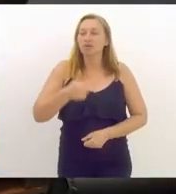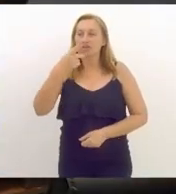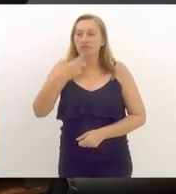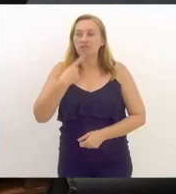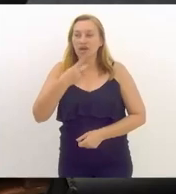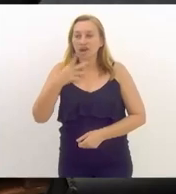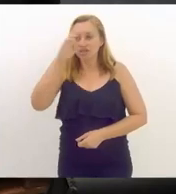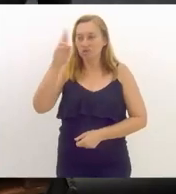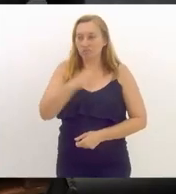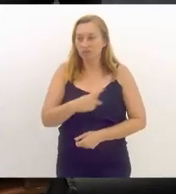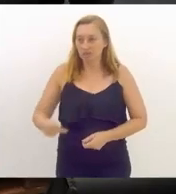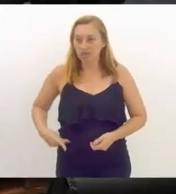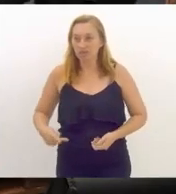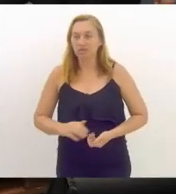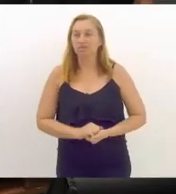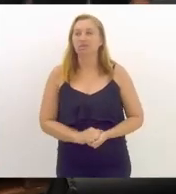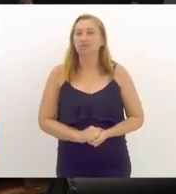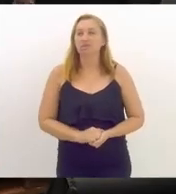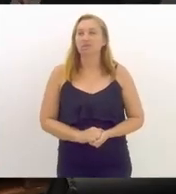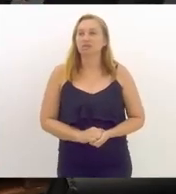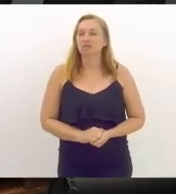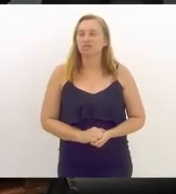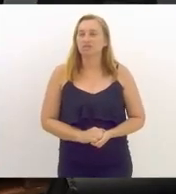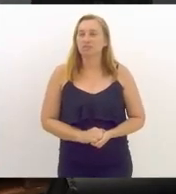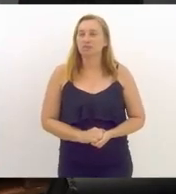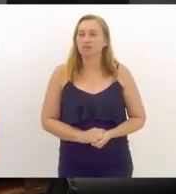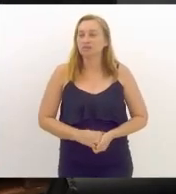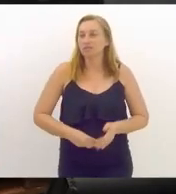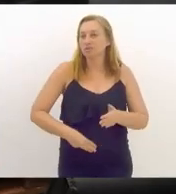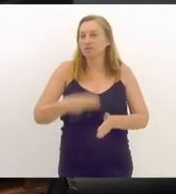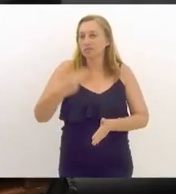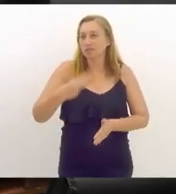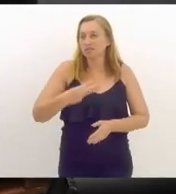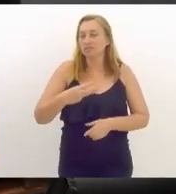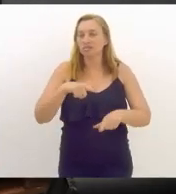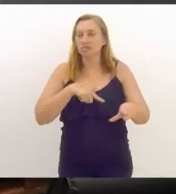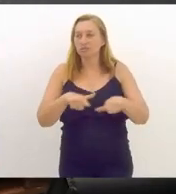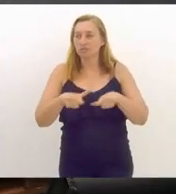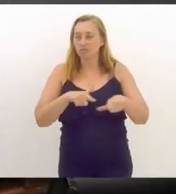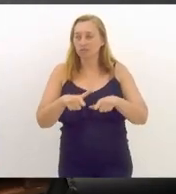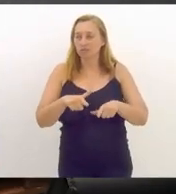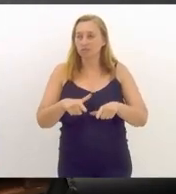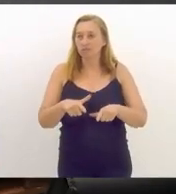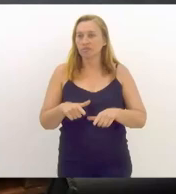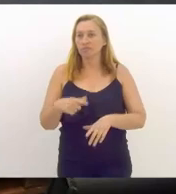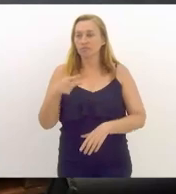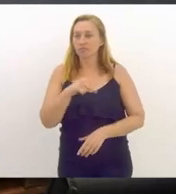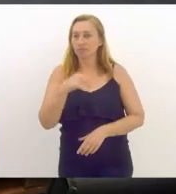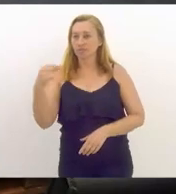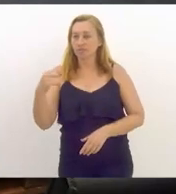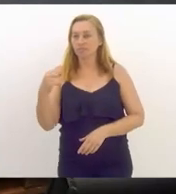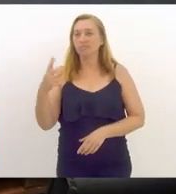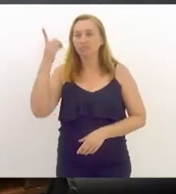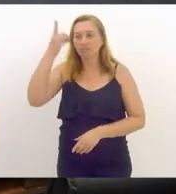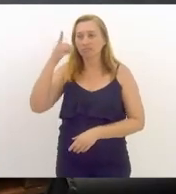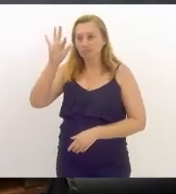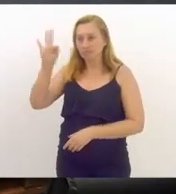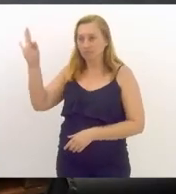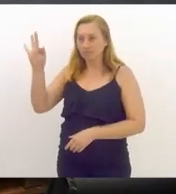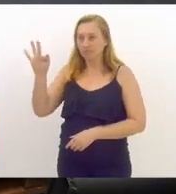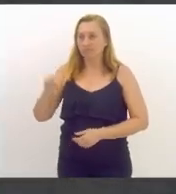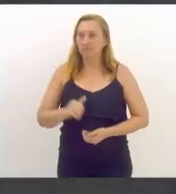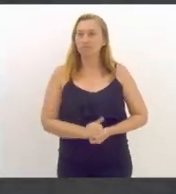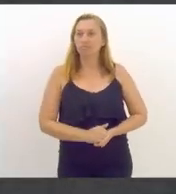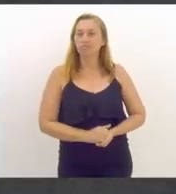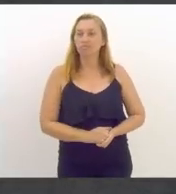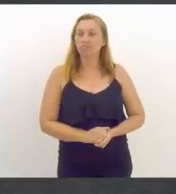que eu tô no meu terceiro mandato me candidatei a deputada Federal e tô na primeira